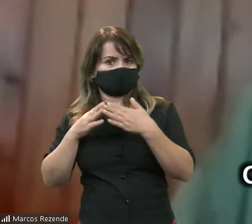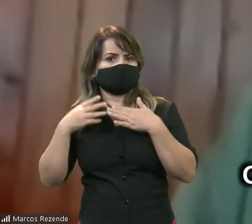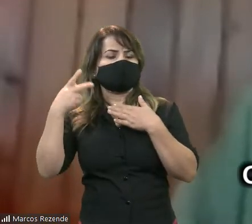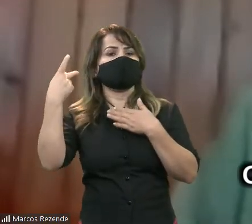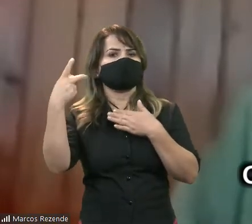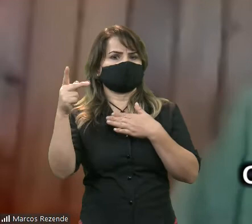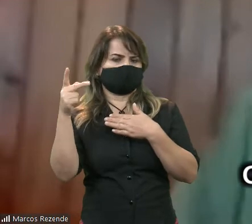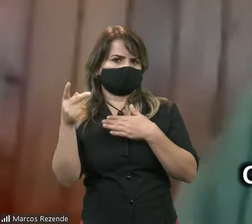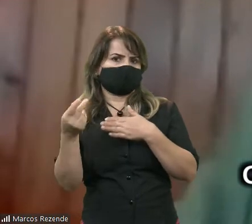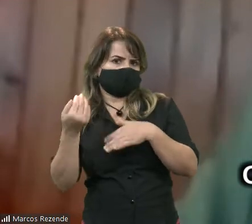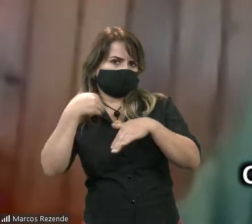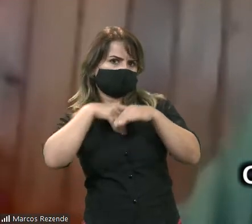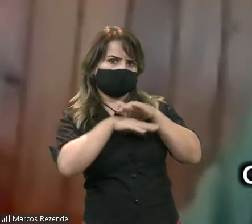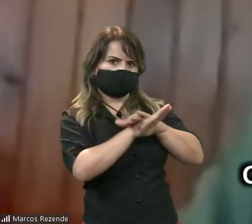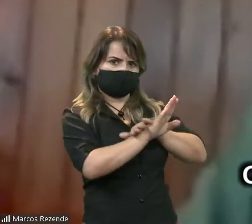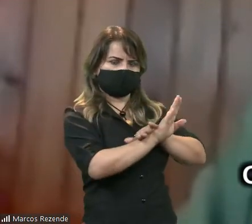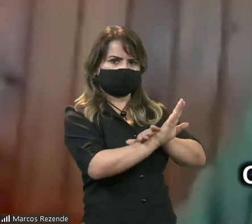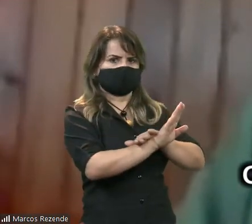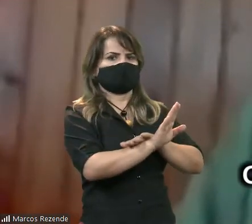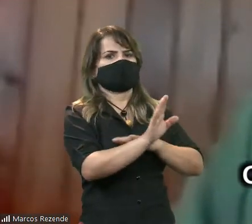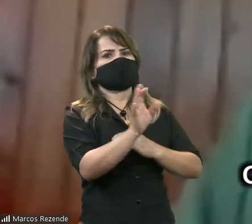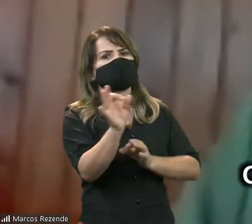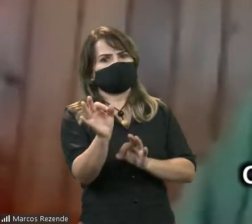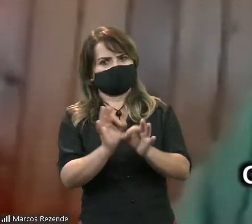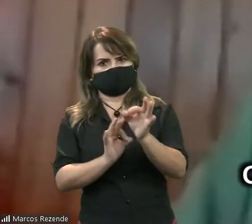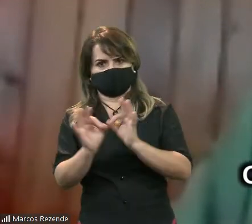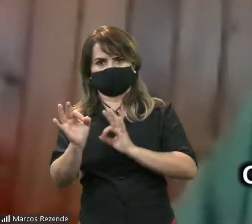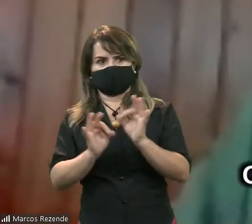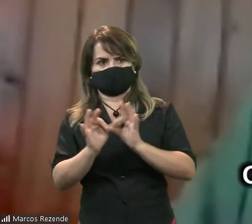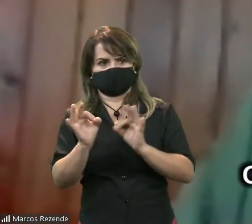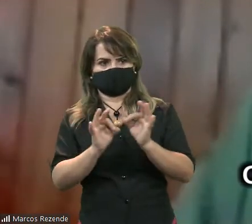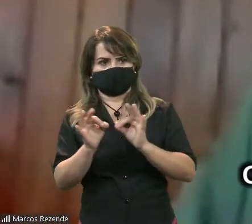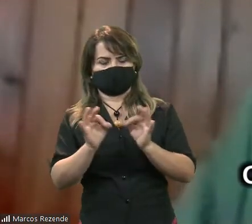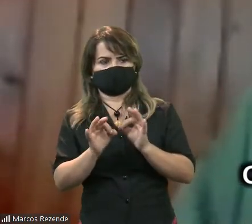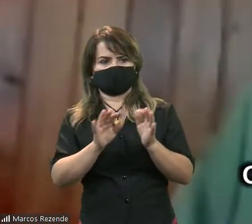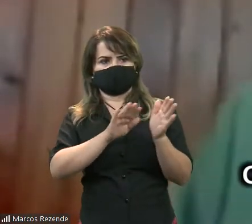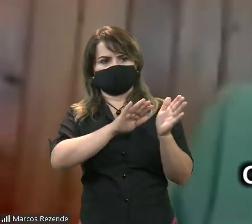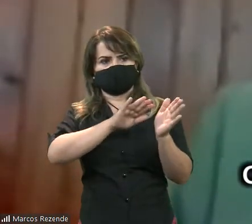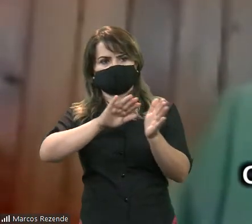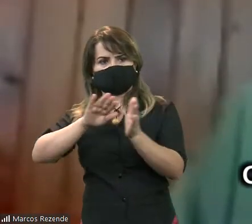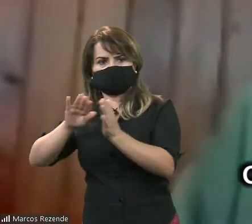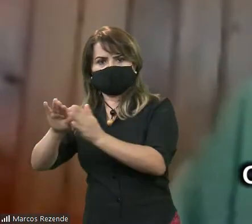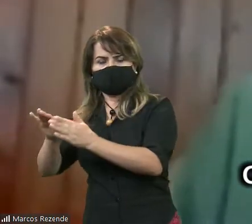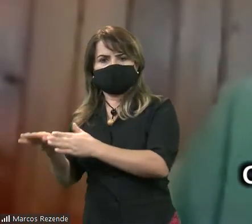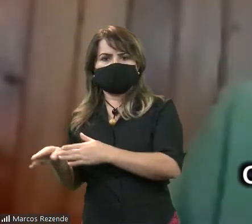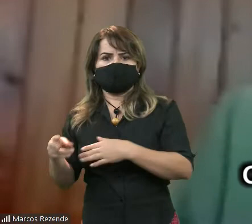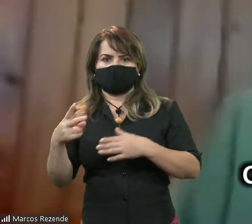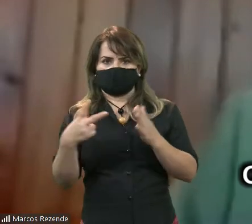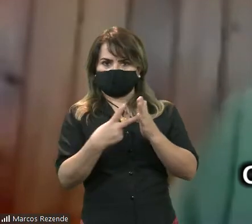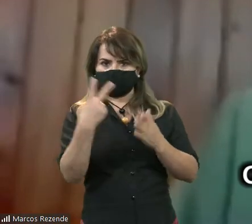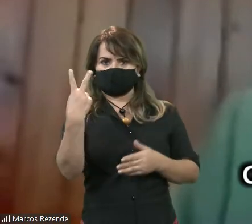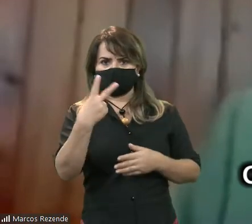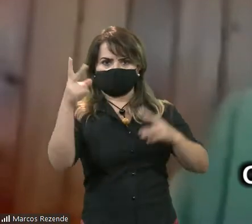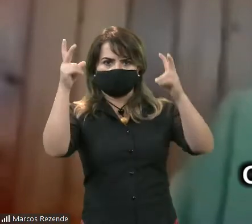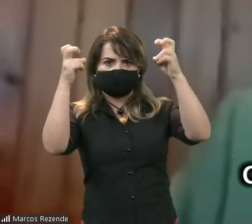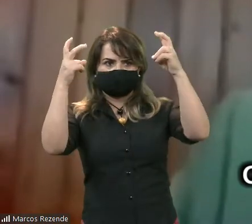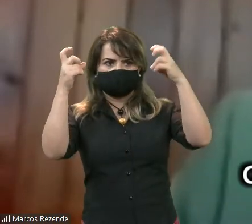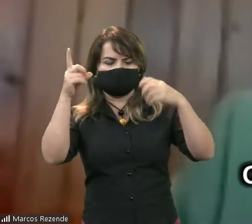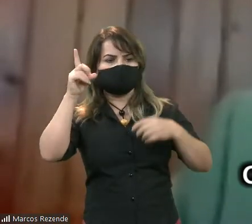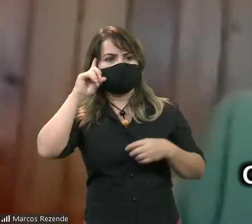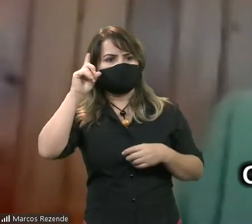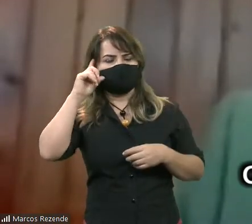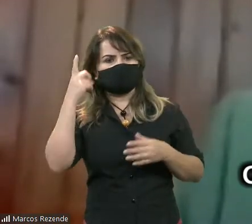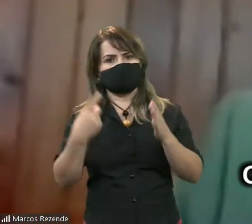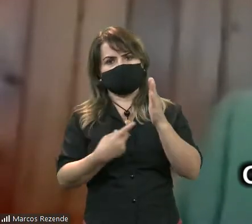esse projeto. Vamos para o segundo item da ordem do dia, que é a primeira discussão do projeto de lei